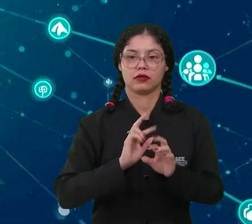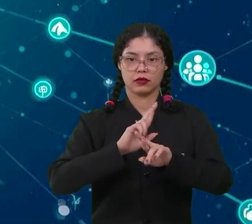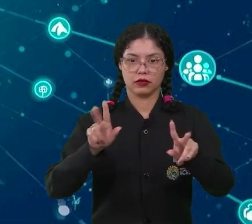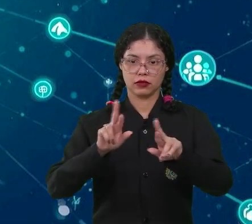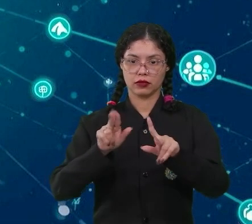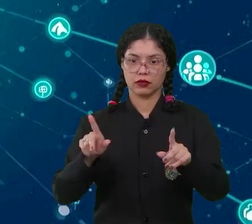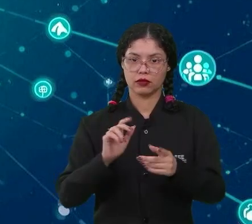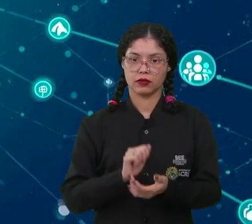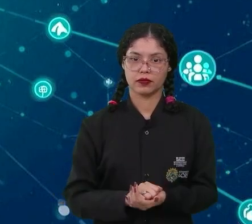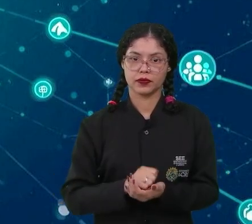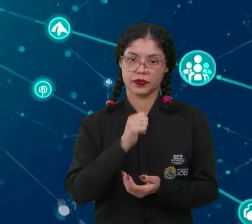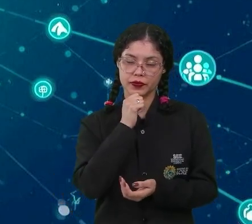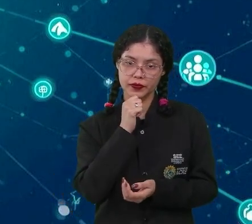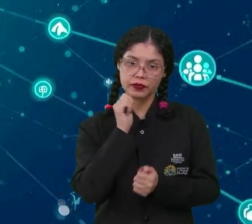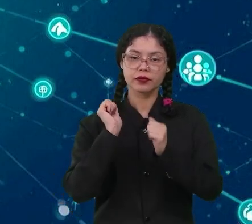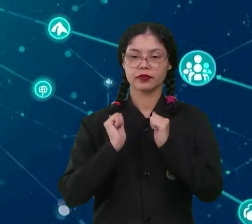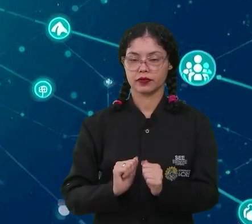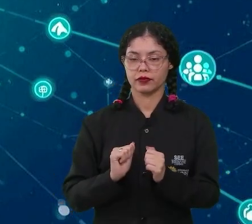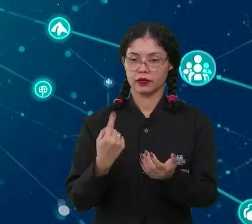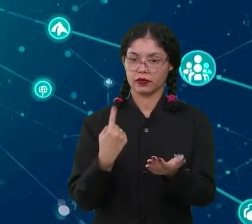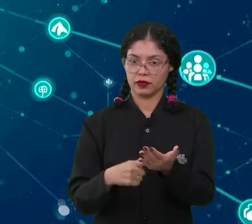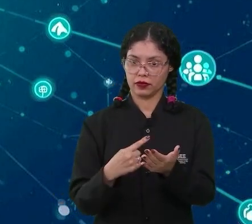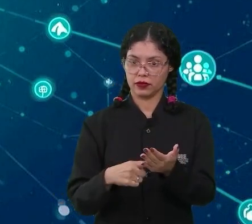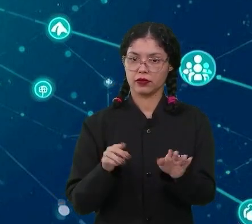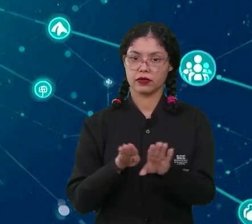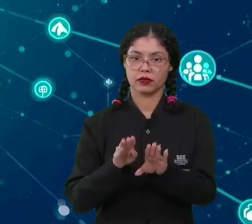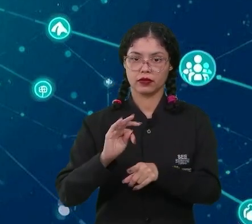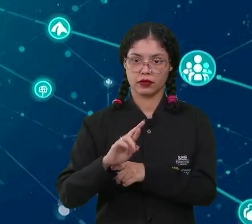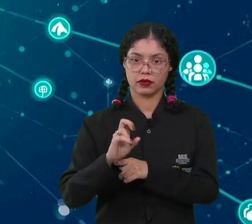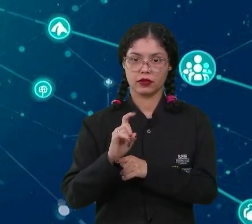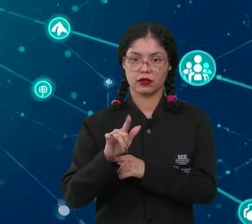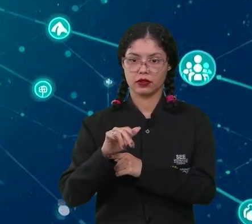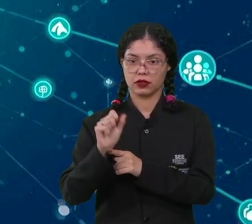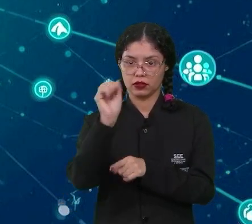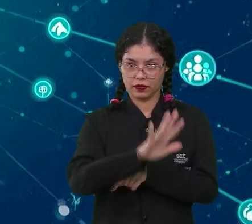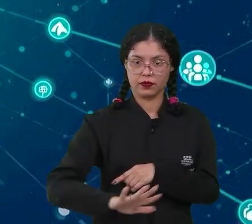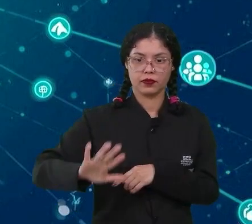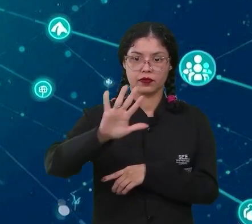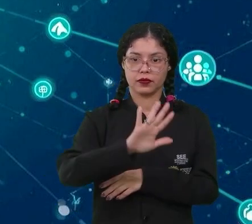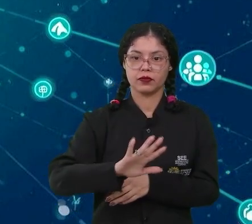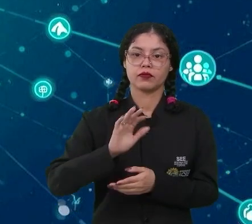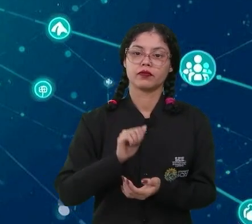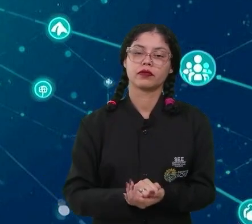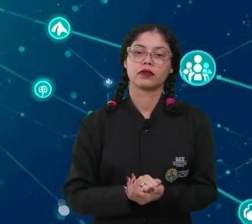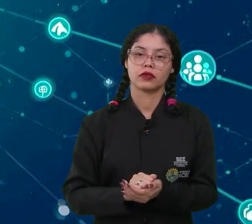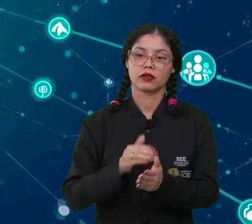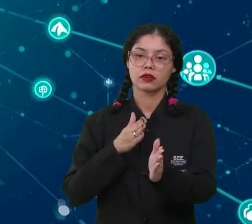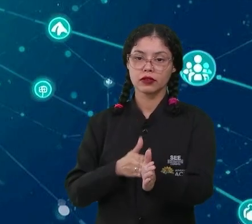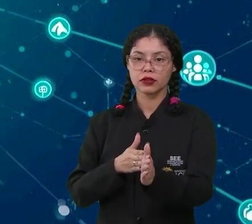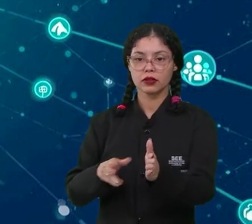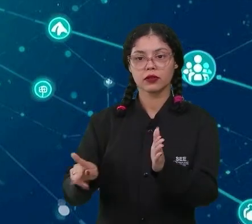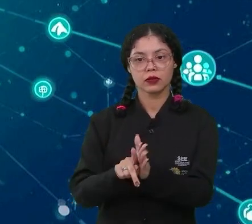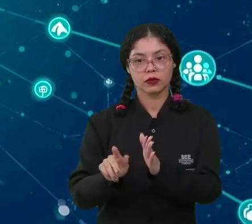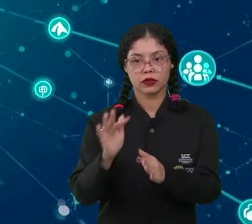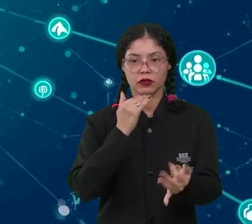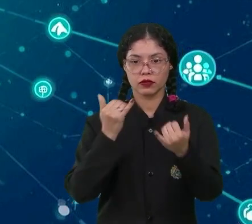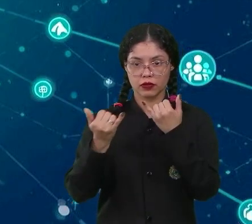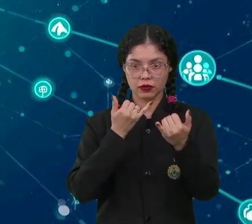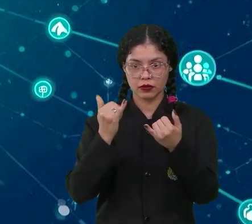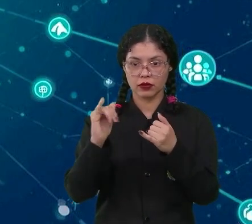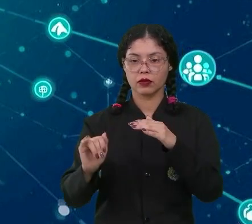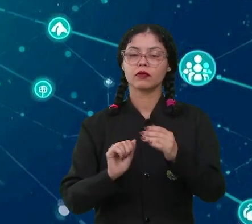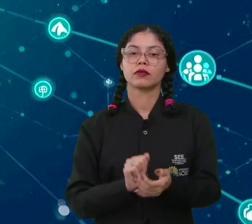segmentos. Nós podemos considerar empresas transnacionais do segmento de informática, o